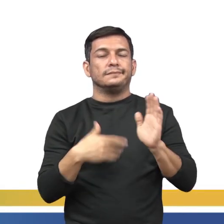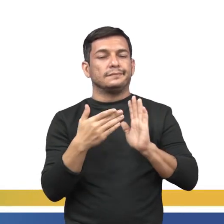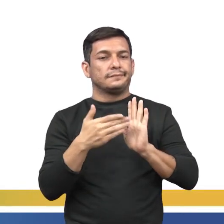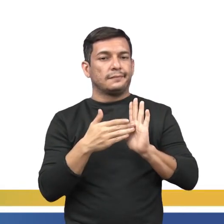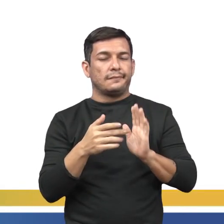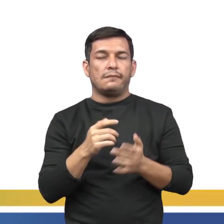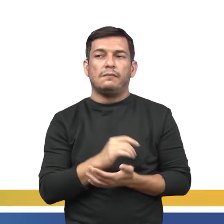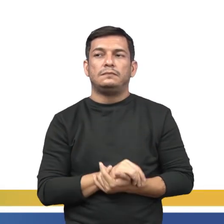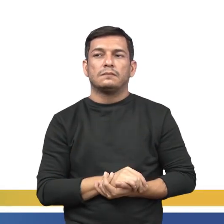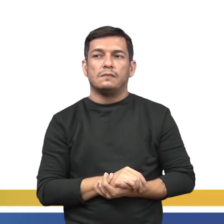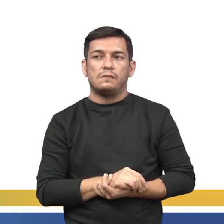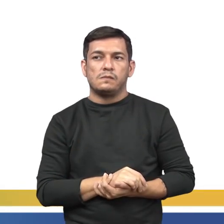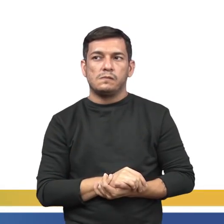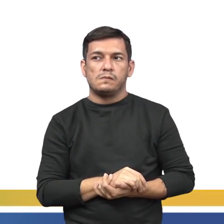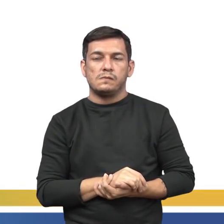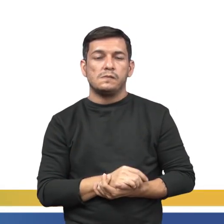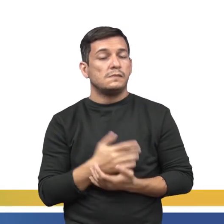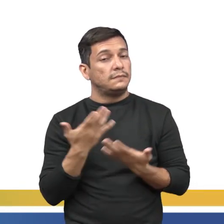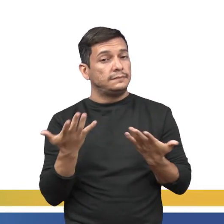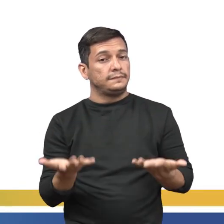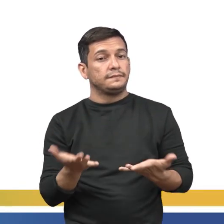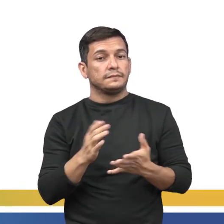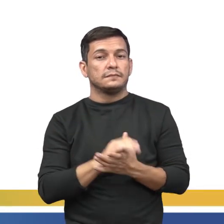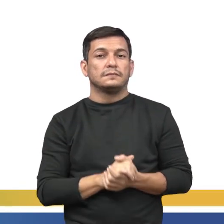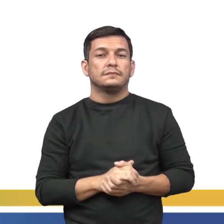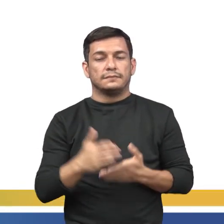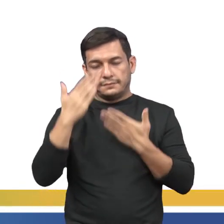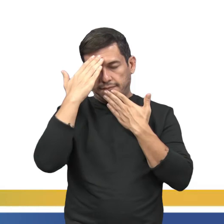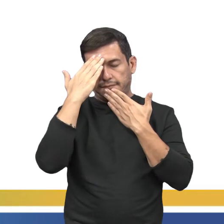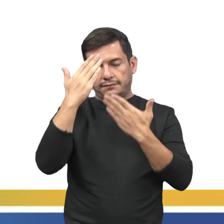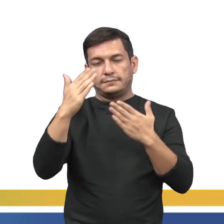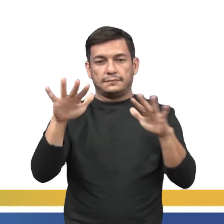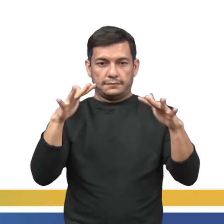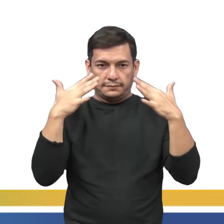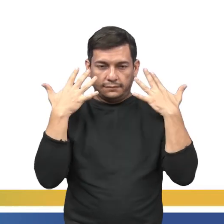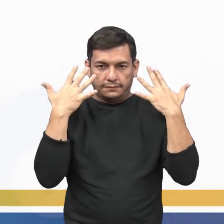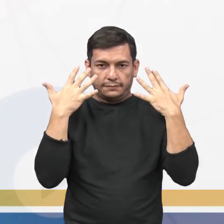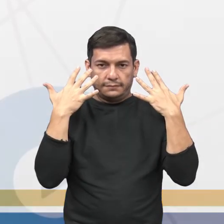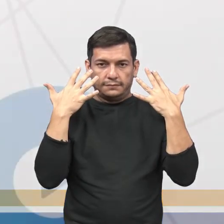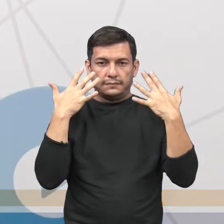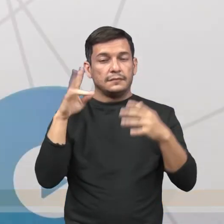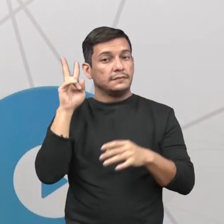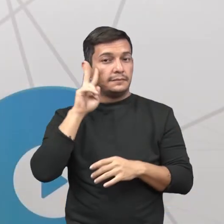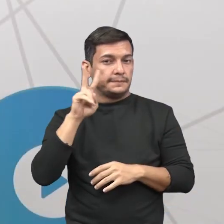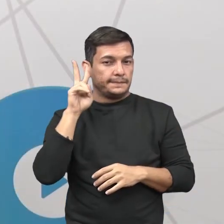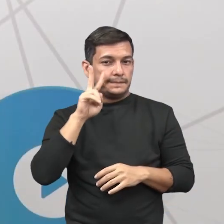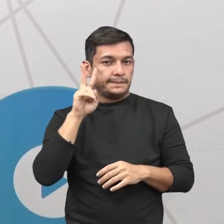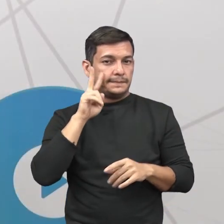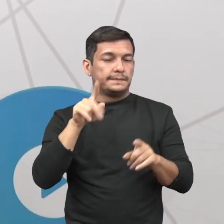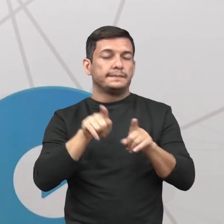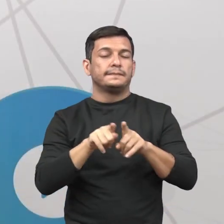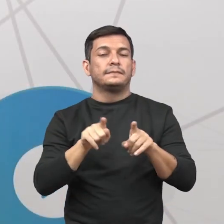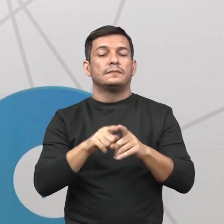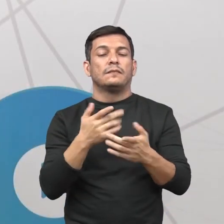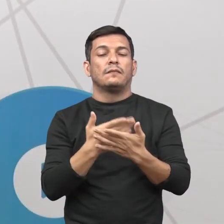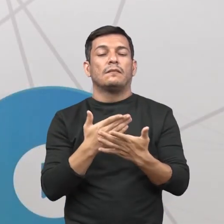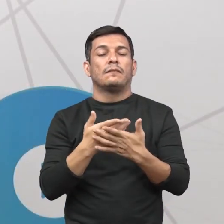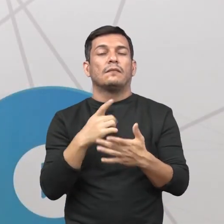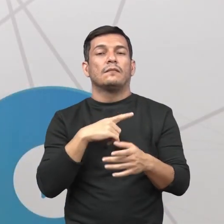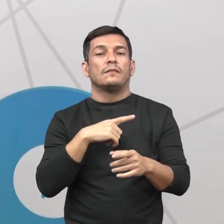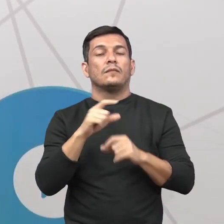de assertividade de todas essas proposições. Bom, pessoal, muito obrigada pela